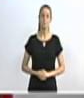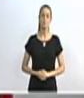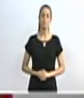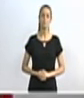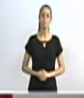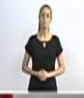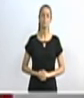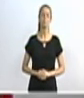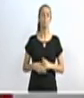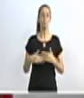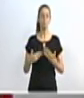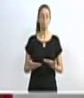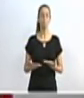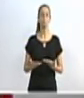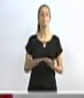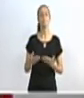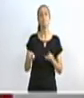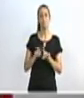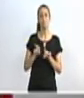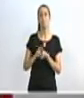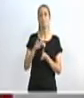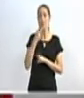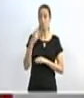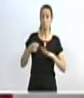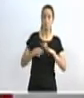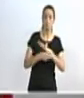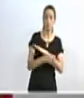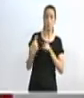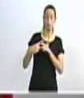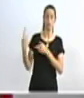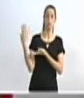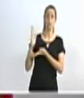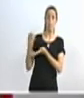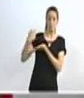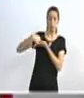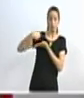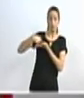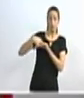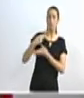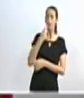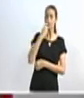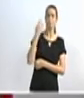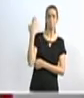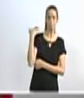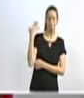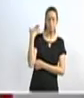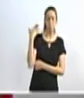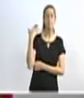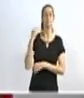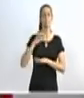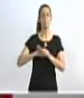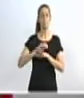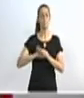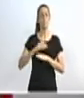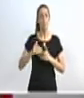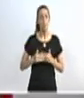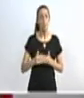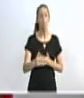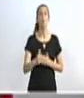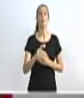Esses foram os investimentos. Então, falei um pouco dos investimentos que foi me cobrado, né, do que a gente fez recentemente, porque foi agora, e mais o que a gente fará esse